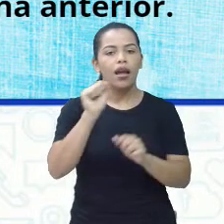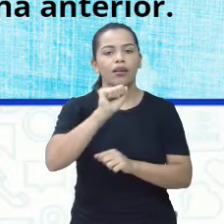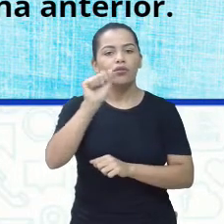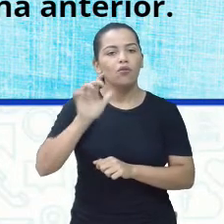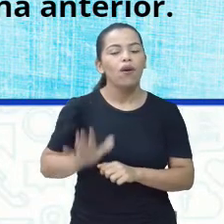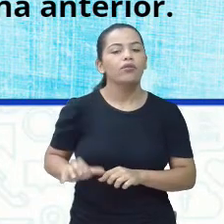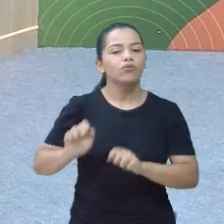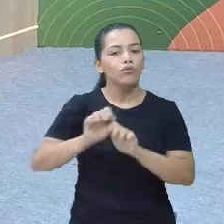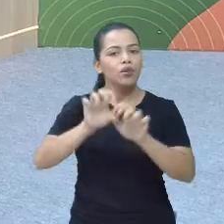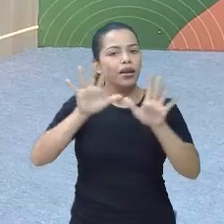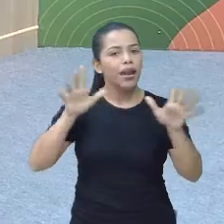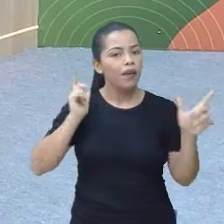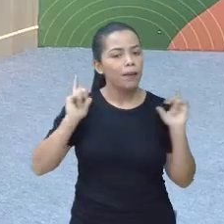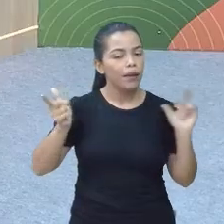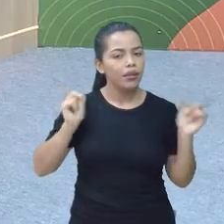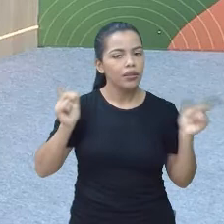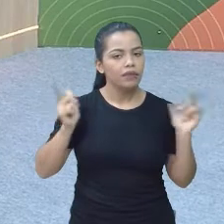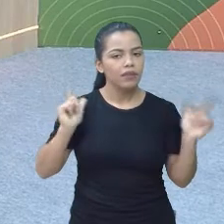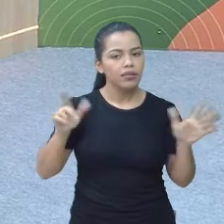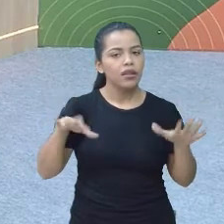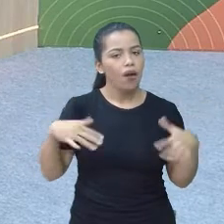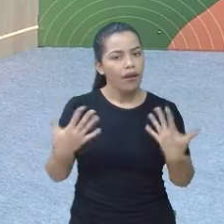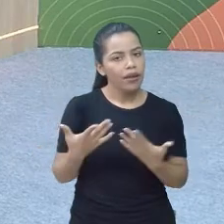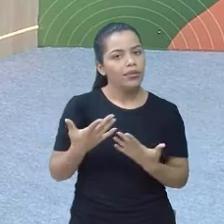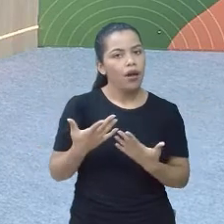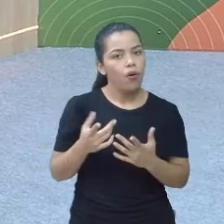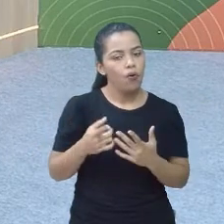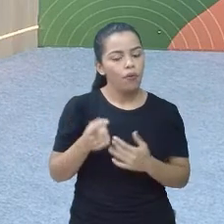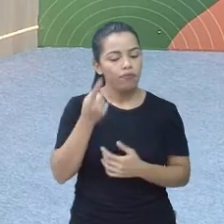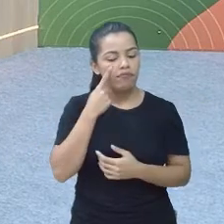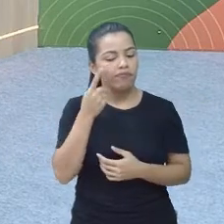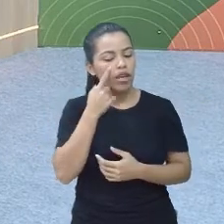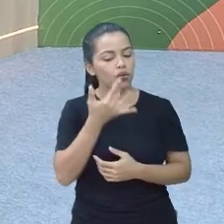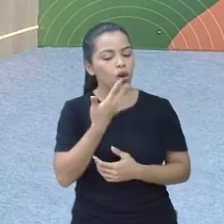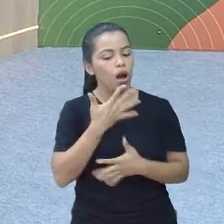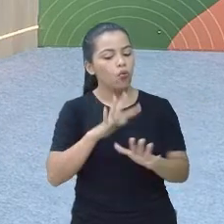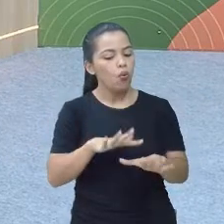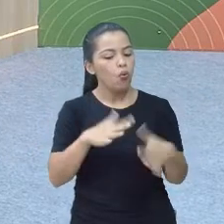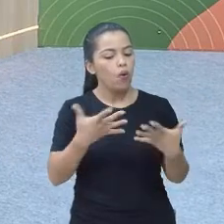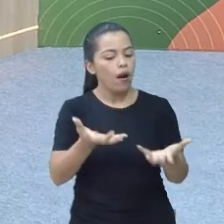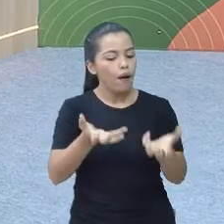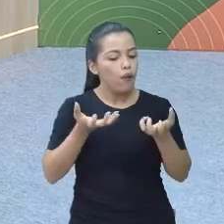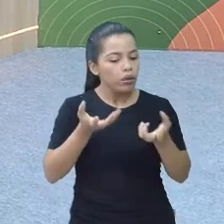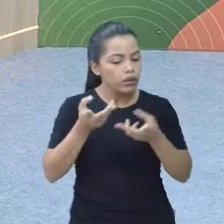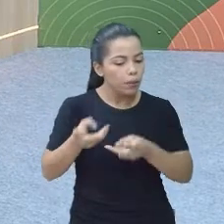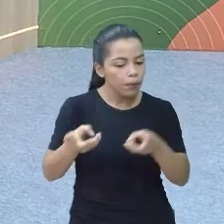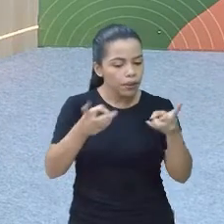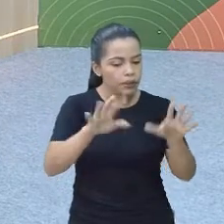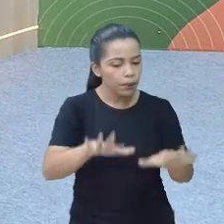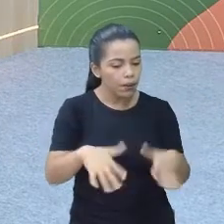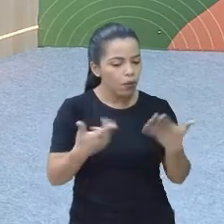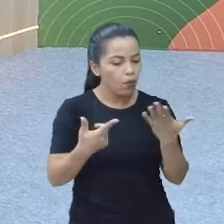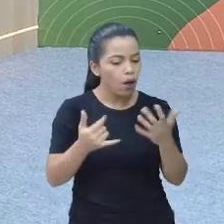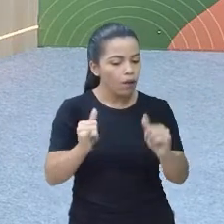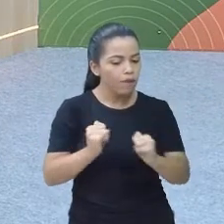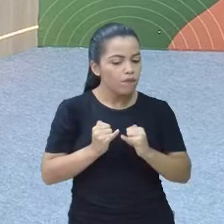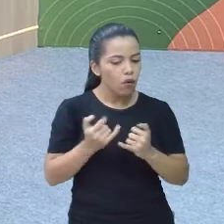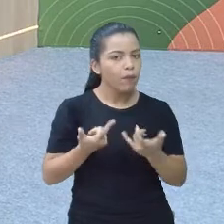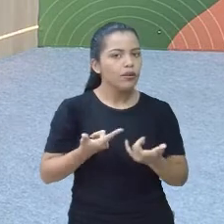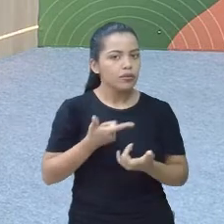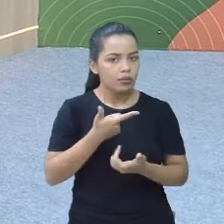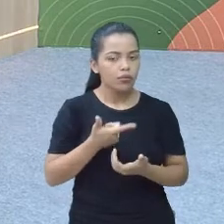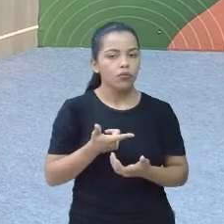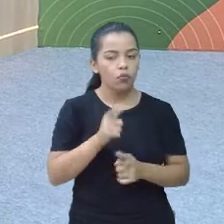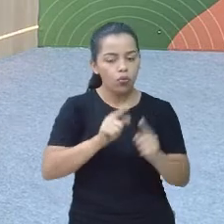através das cores, eu também consigo distinguir qual informação o meu gráfico está querendo apontar para mim. E nós temos o